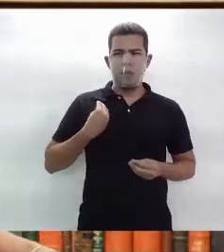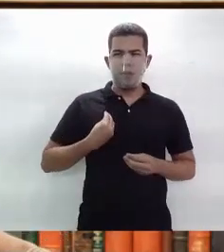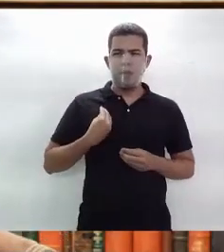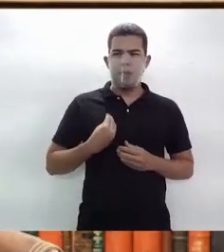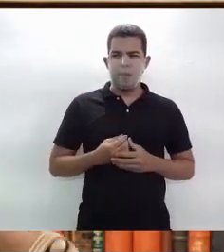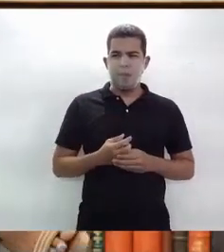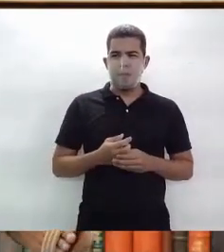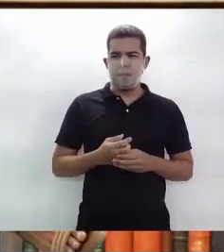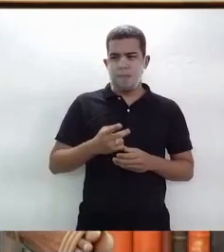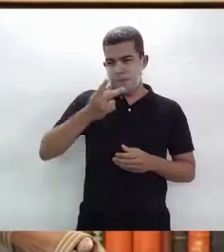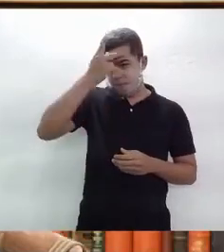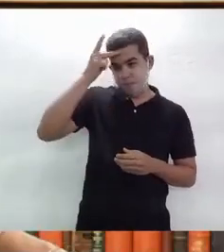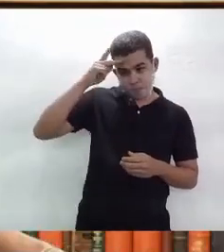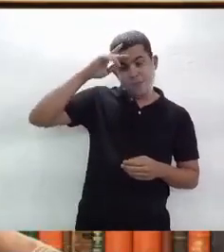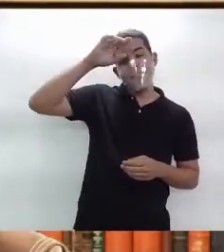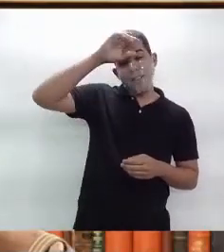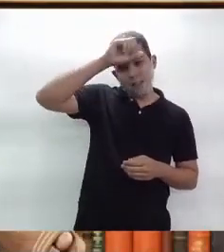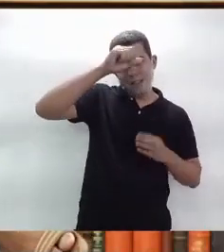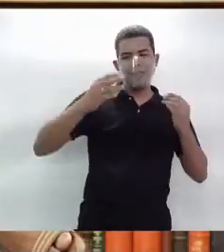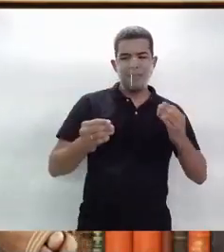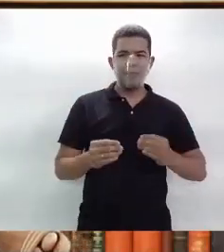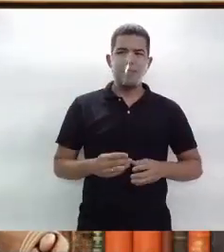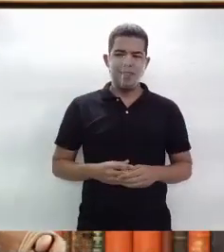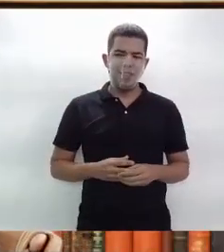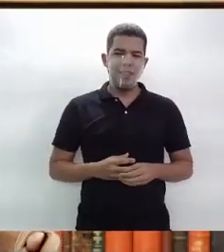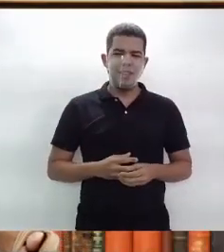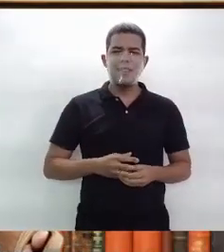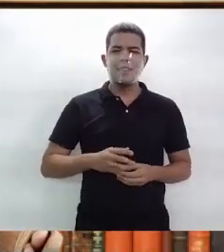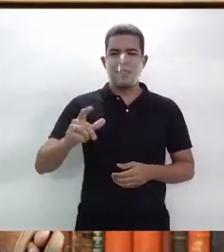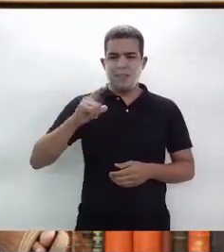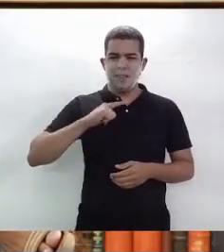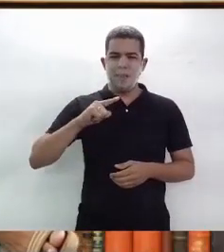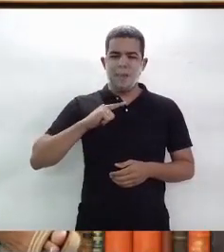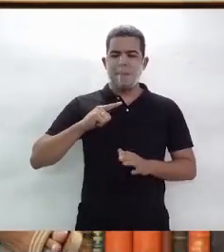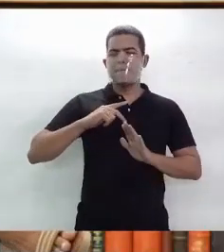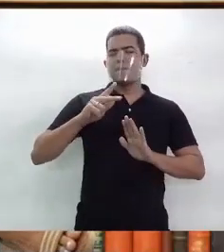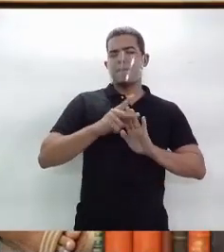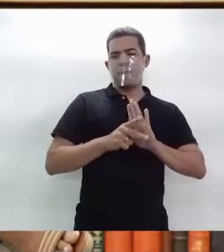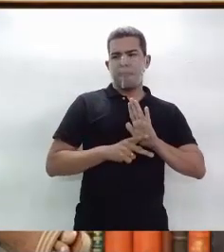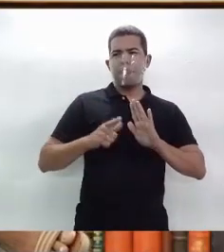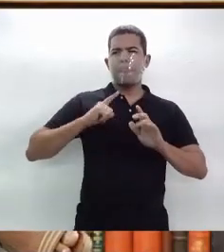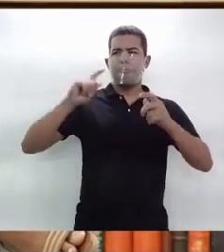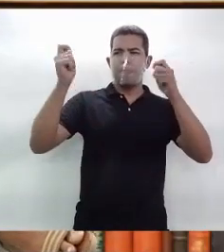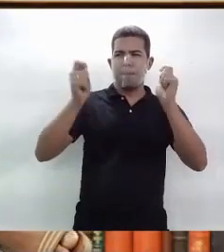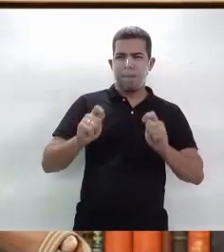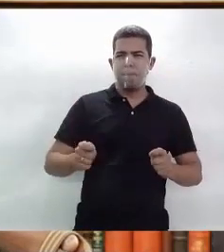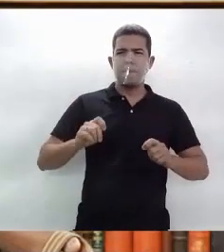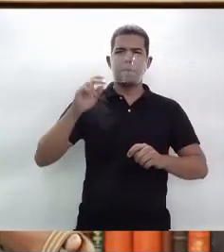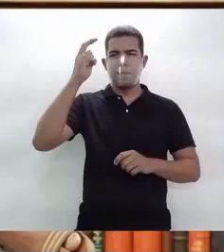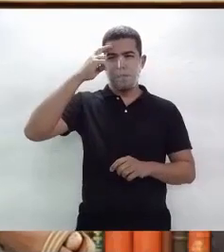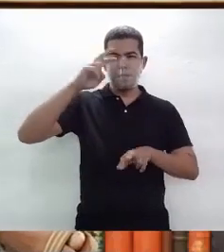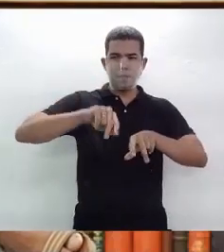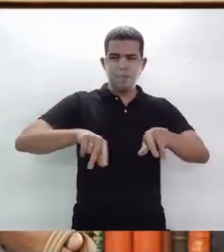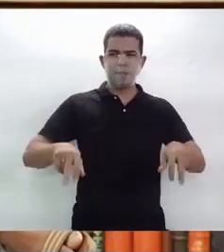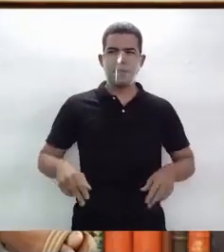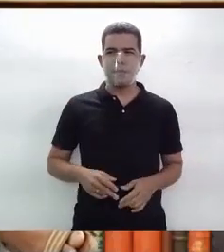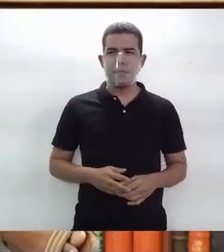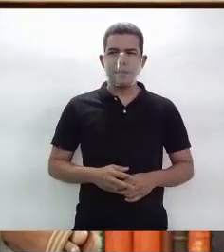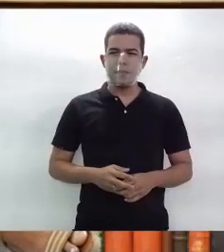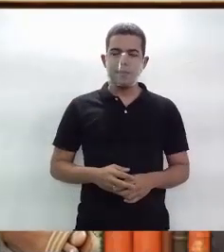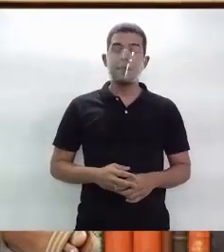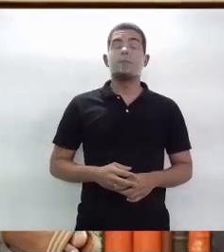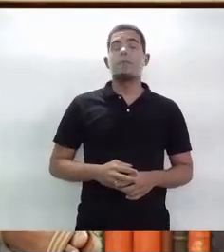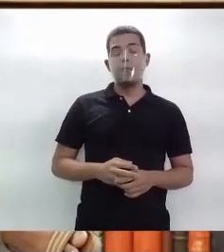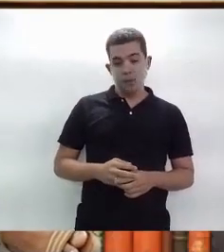justamente. E o professor aprende muito, viu? O professor aprende muito, principalmente com esses projetos que envolvem arte, cultura, etc. Professora, justamente